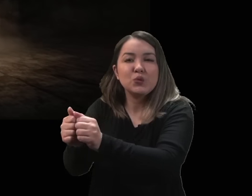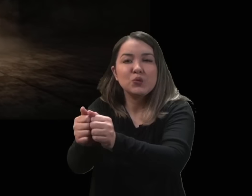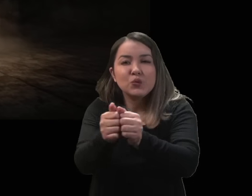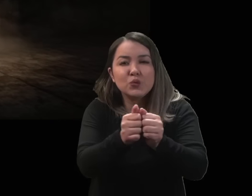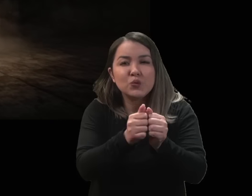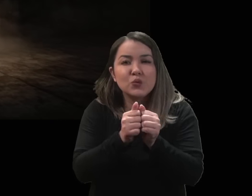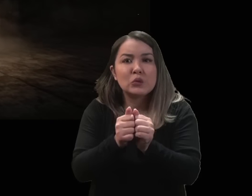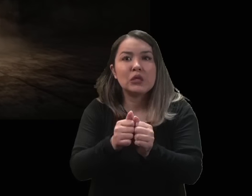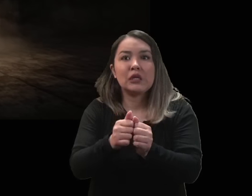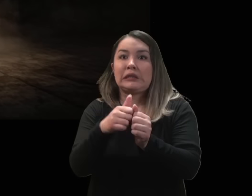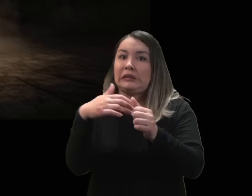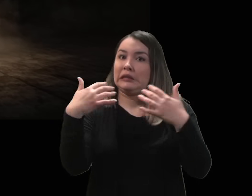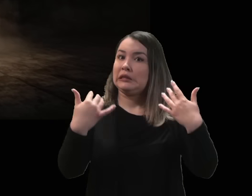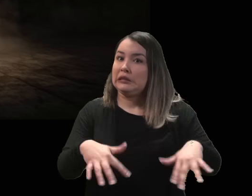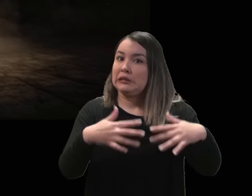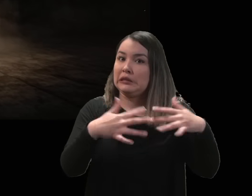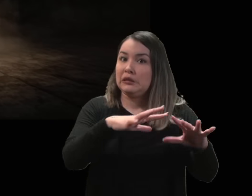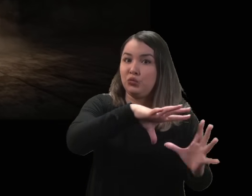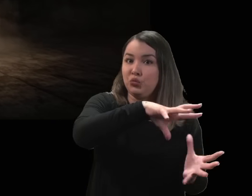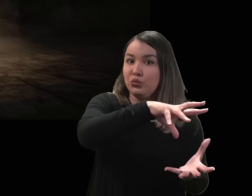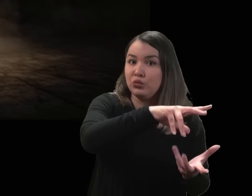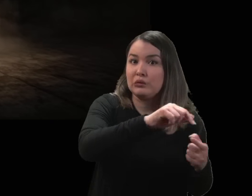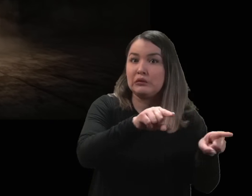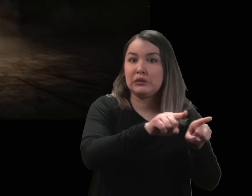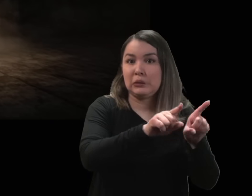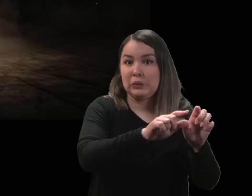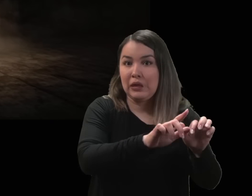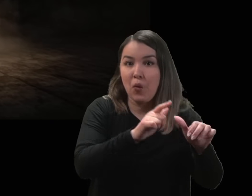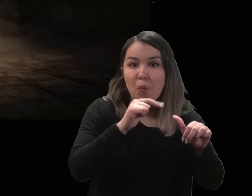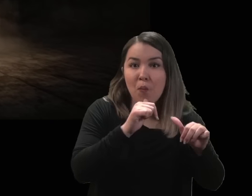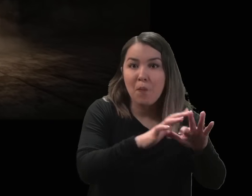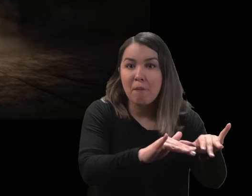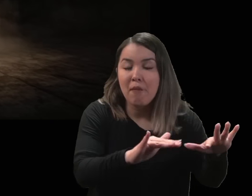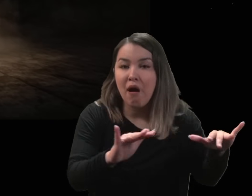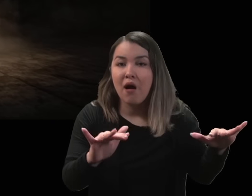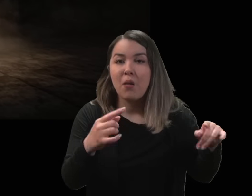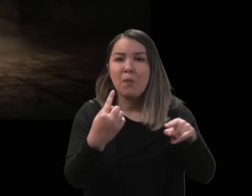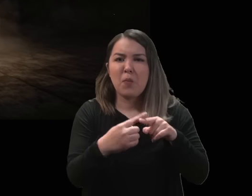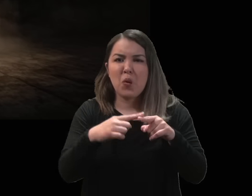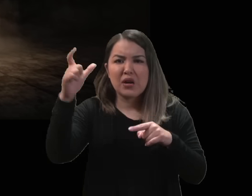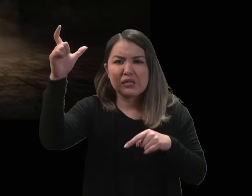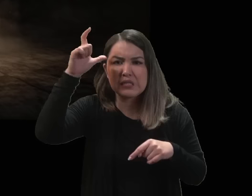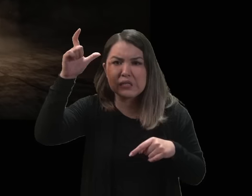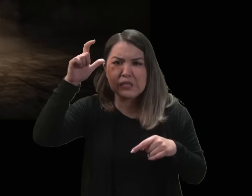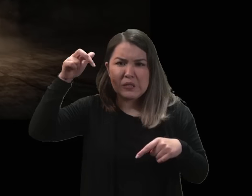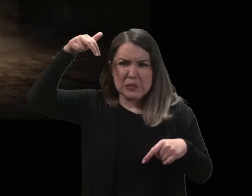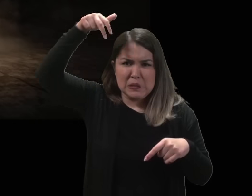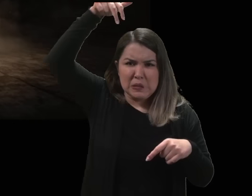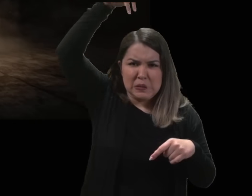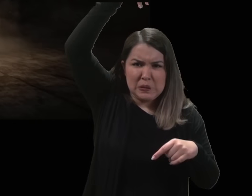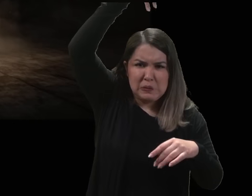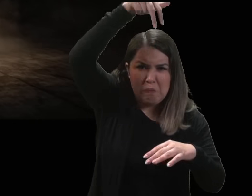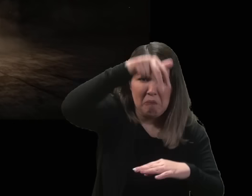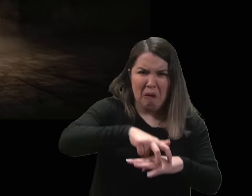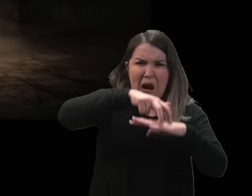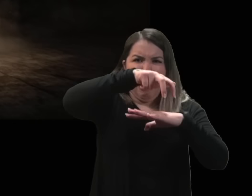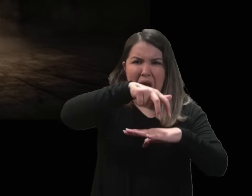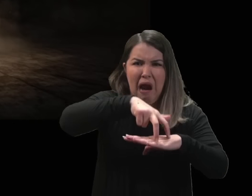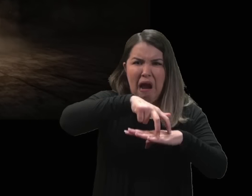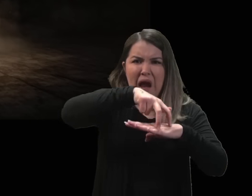terra e do mar, pois o diabo desceu até vós, cheio de grande cólera,